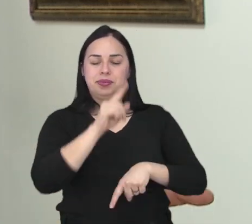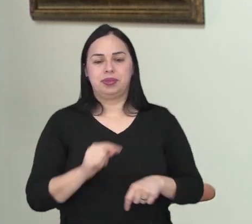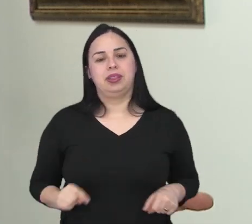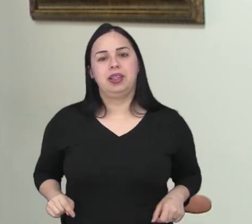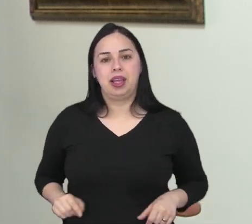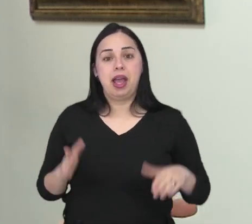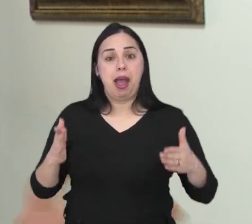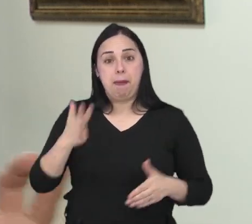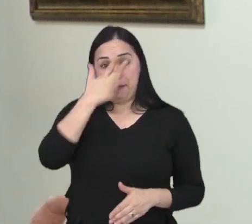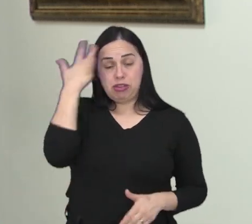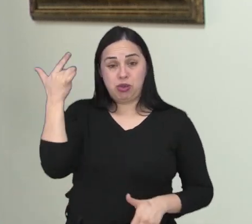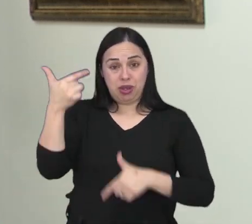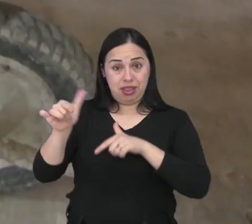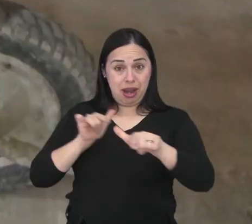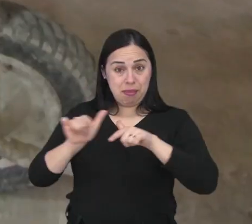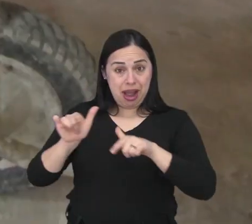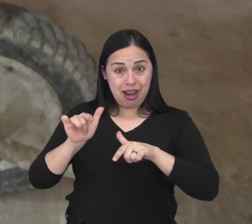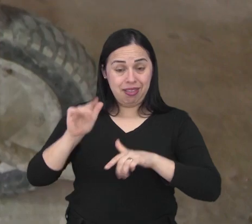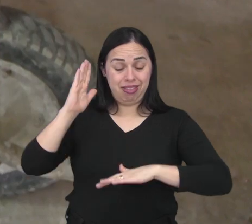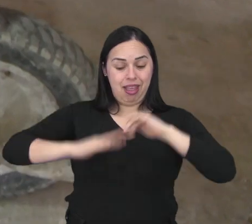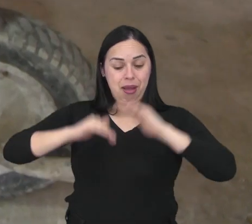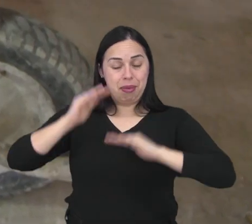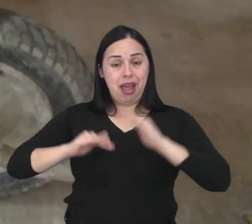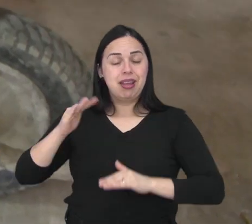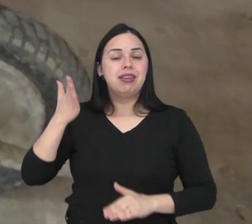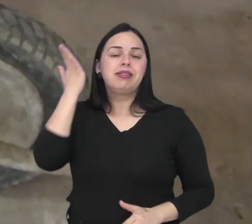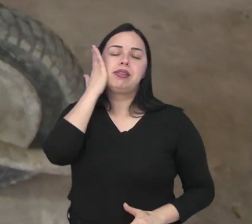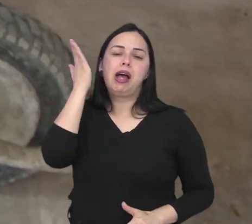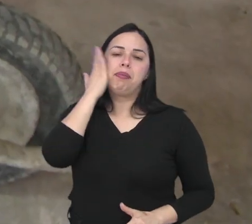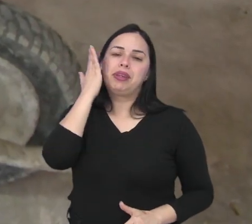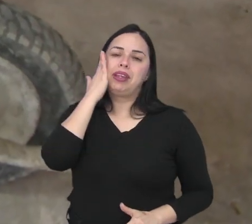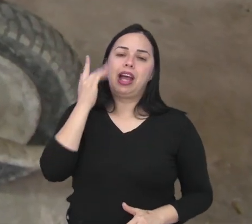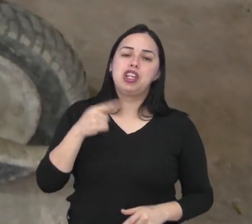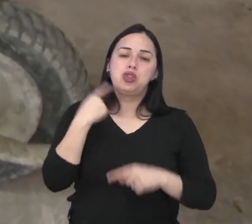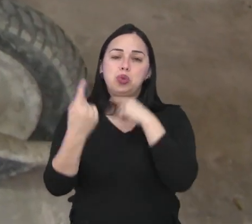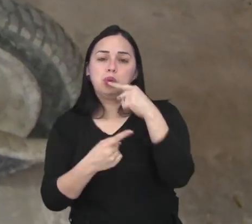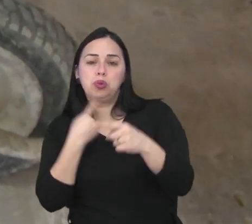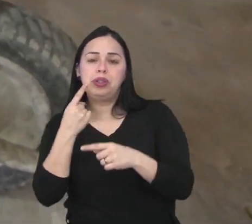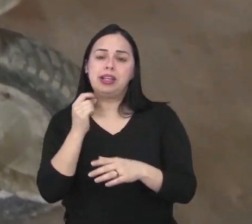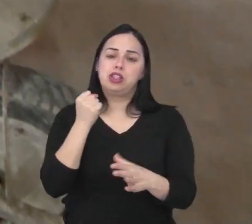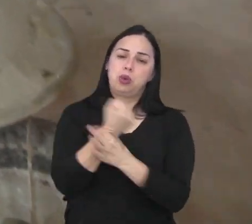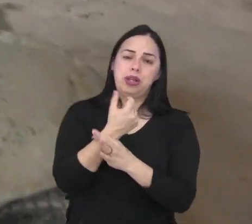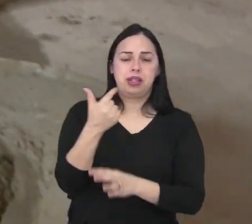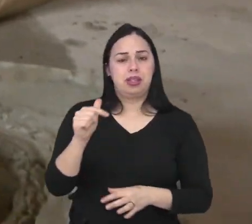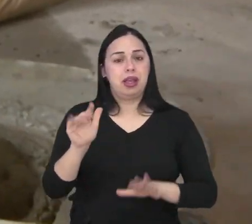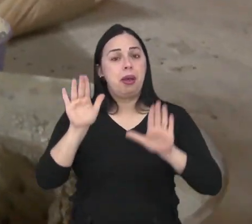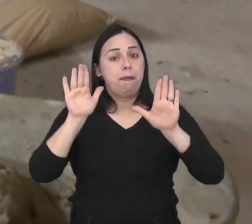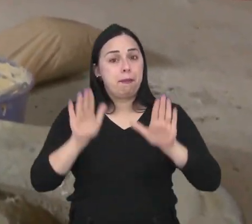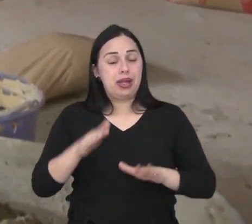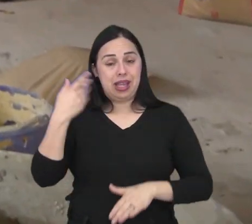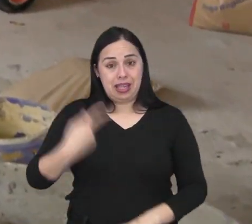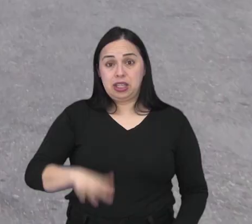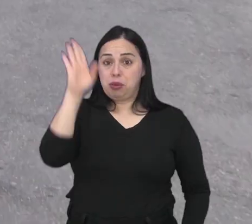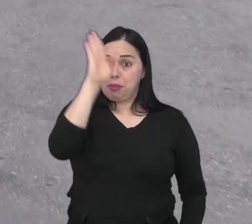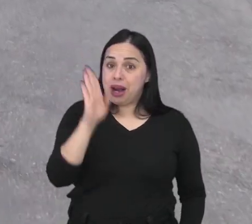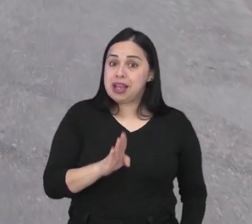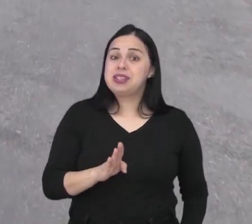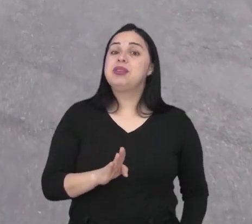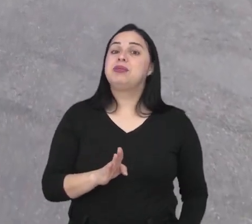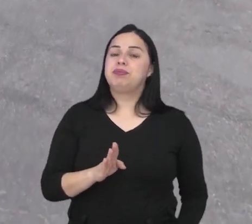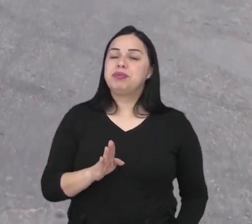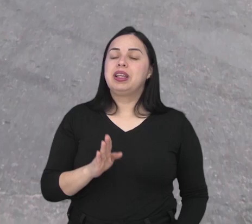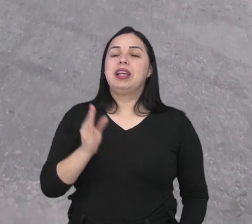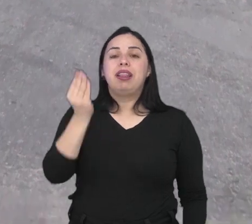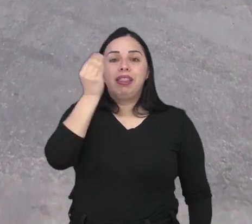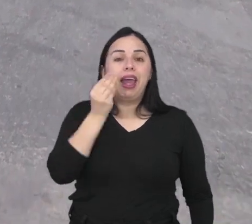chance de um sucesso maior. Quem vive essas situações na prática sabe das incertezas e inseguranças. Ainda